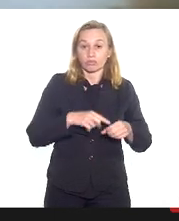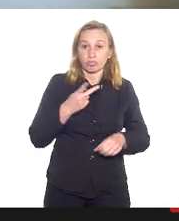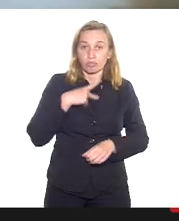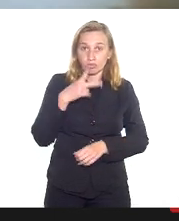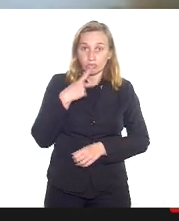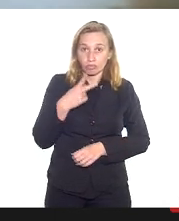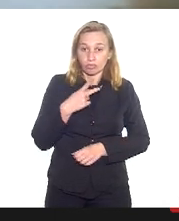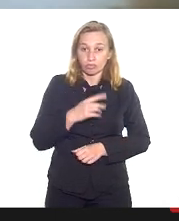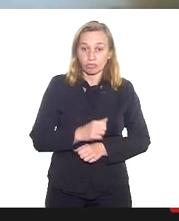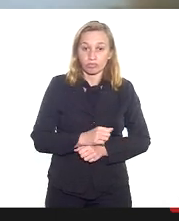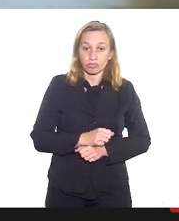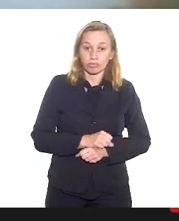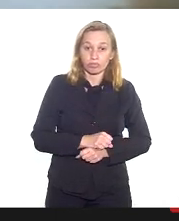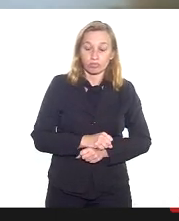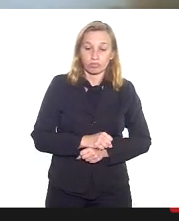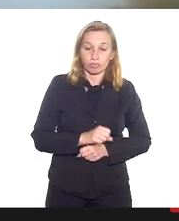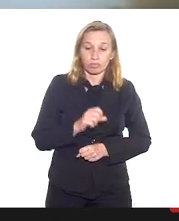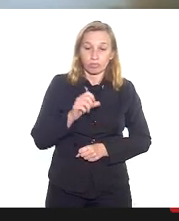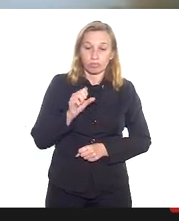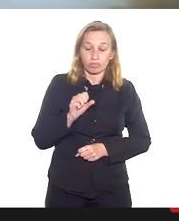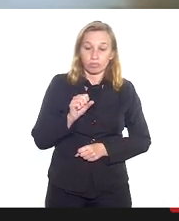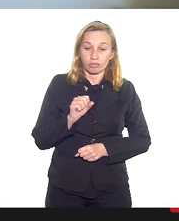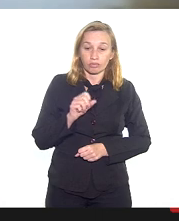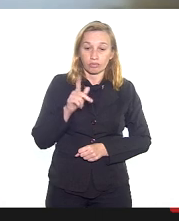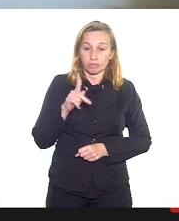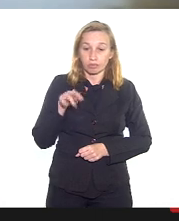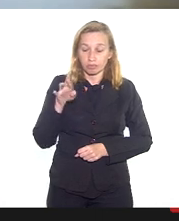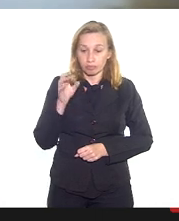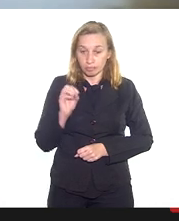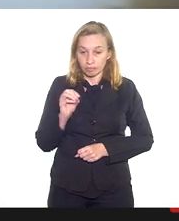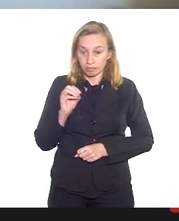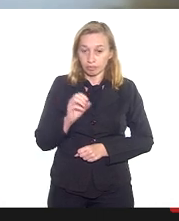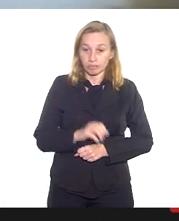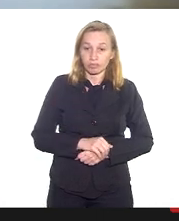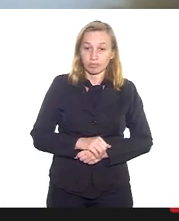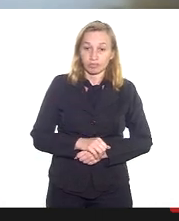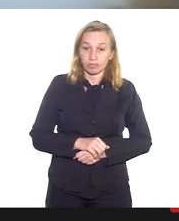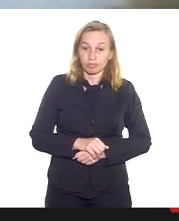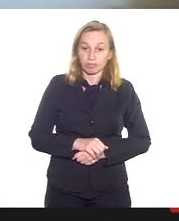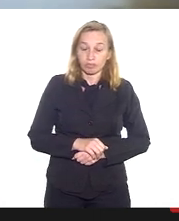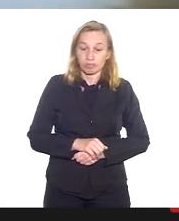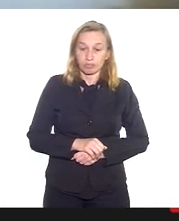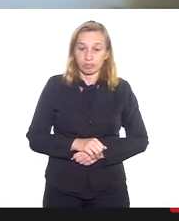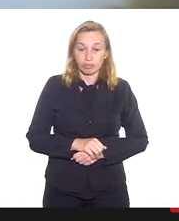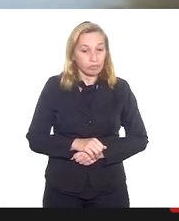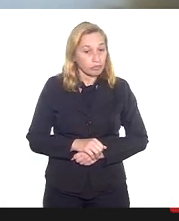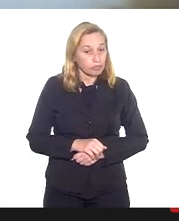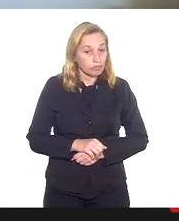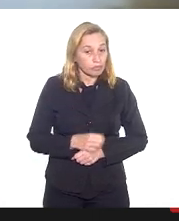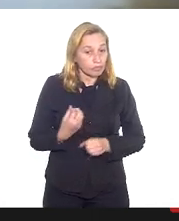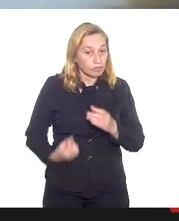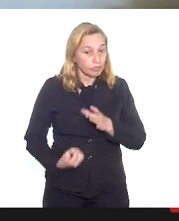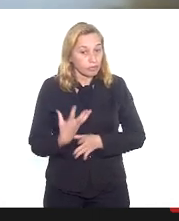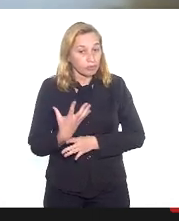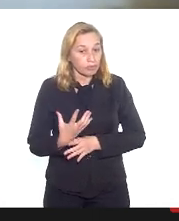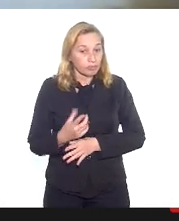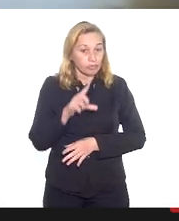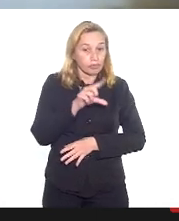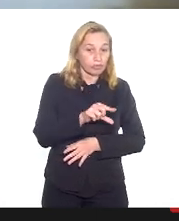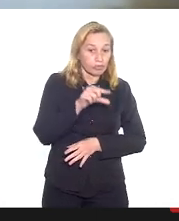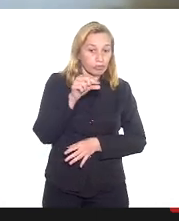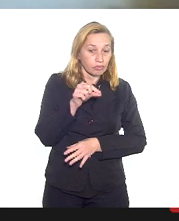o CISPETRO, deputada Célia Jordão, o CISPETRO está criado com uma decisão